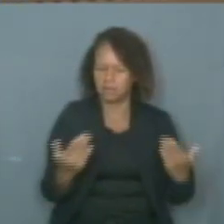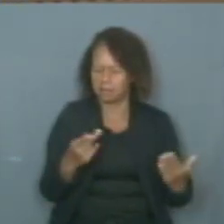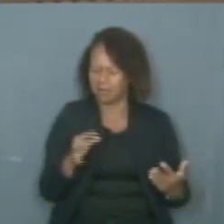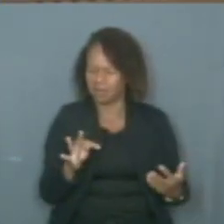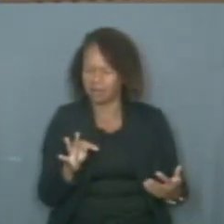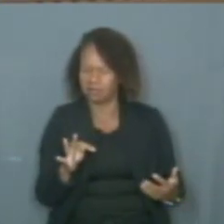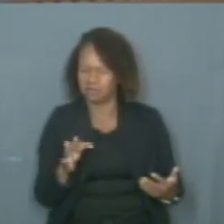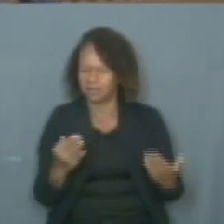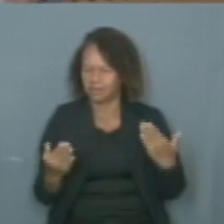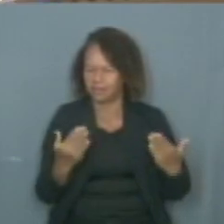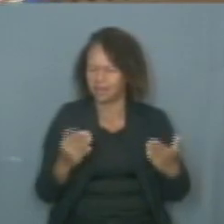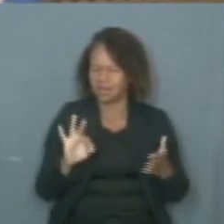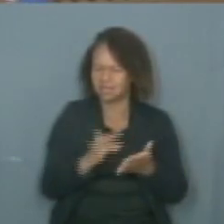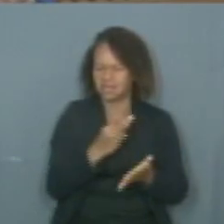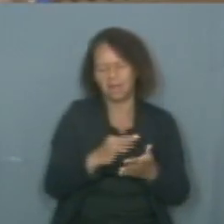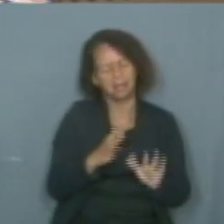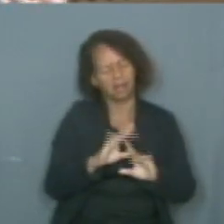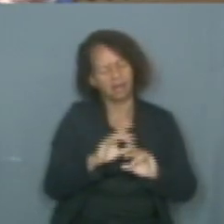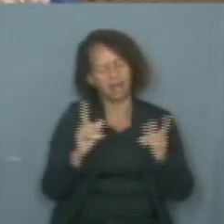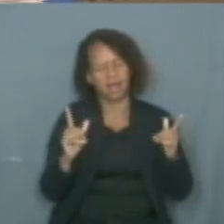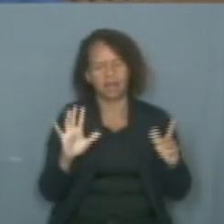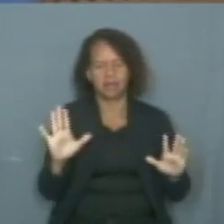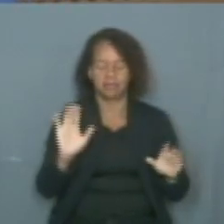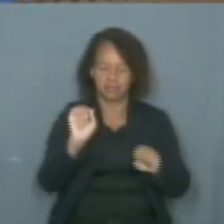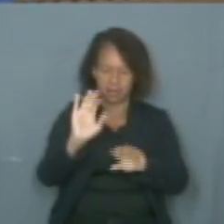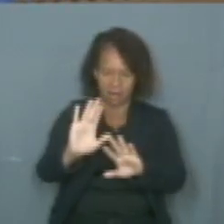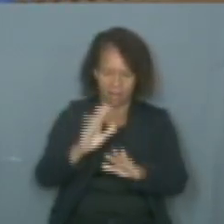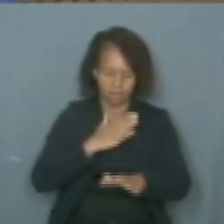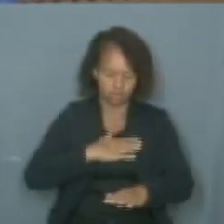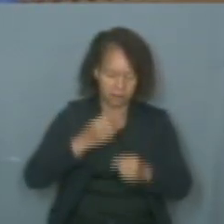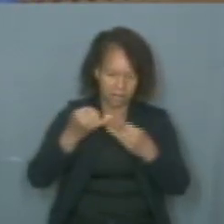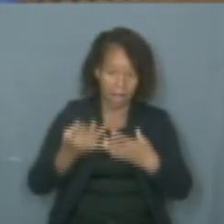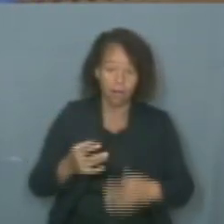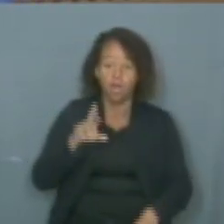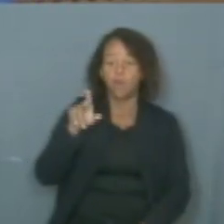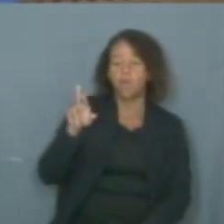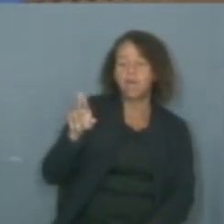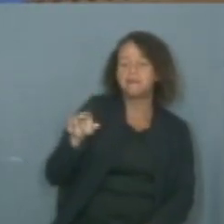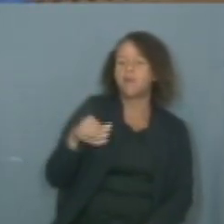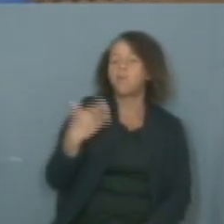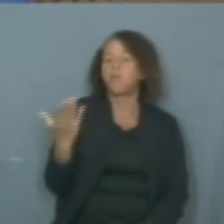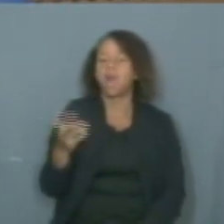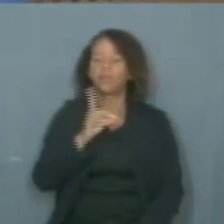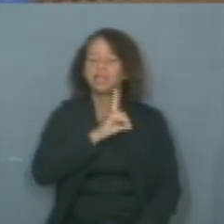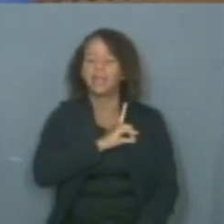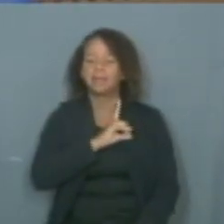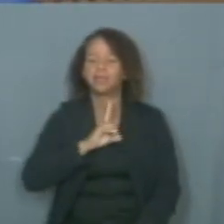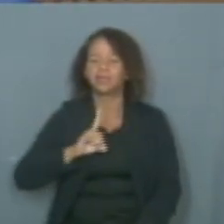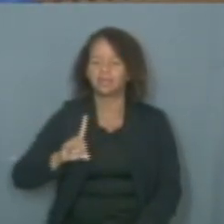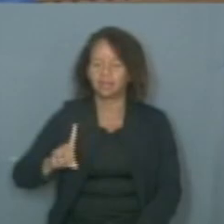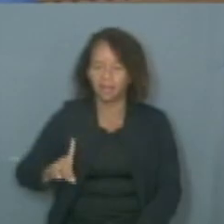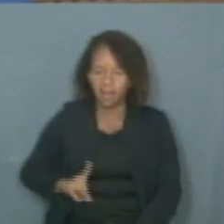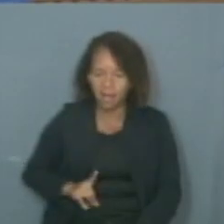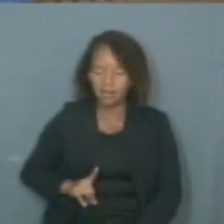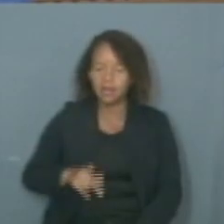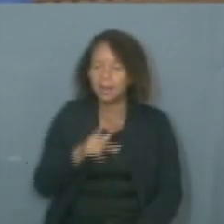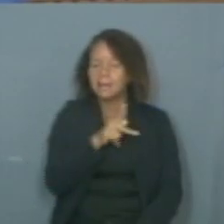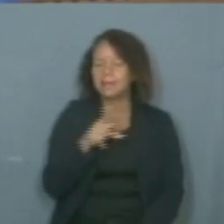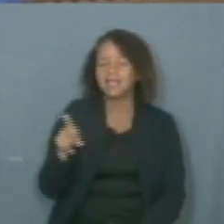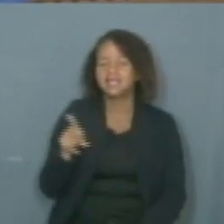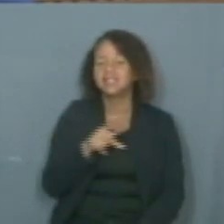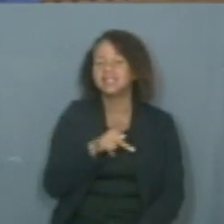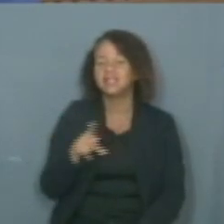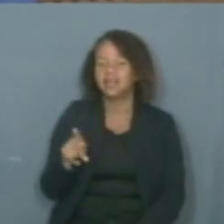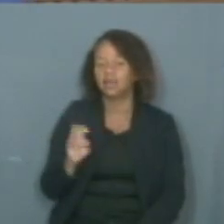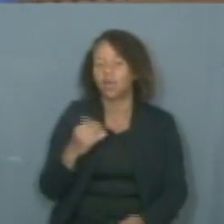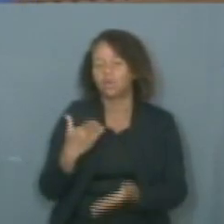queria assinar? Mas tem mais, obviamente que tem mais, não para por aí. O irmão de qual deputado era presidente